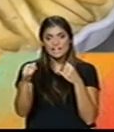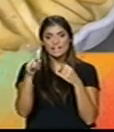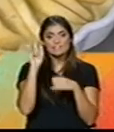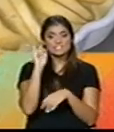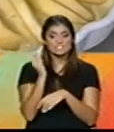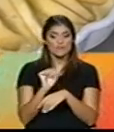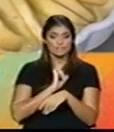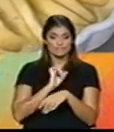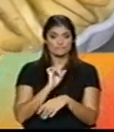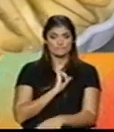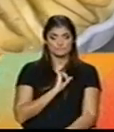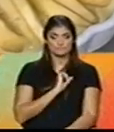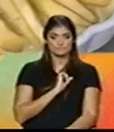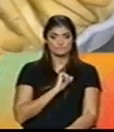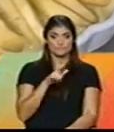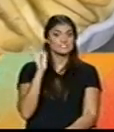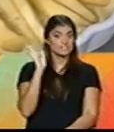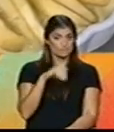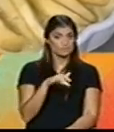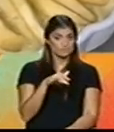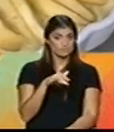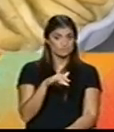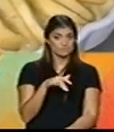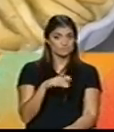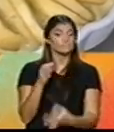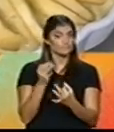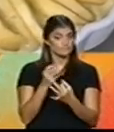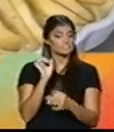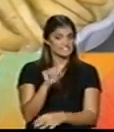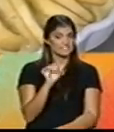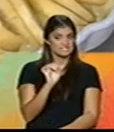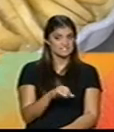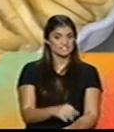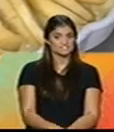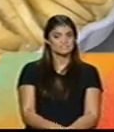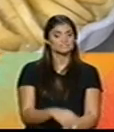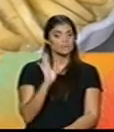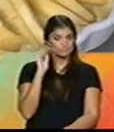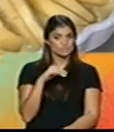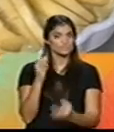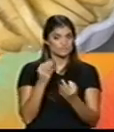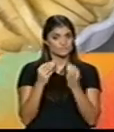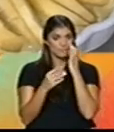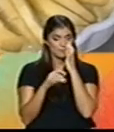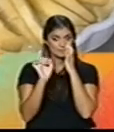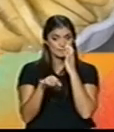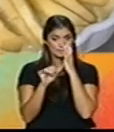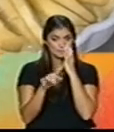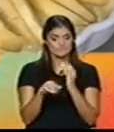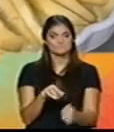sogra, tenho a... É essa que trouxe cá. Como? Não, não foi a que eu, exatamente, foi a que eu trouxe cá. Foi a alteria da sogra. Sim,